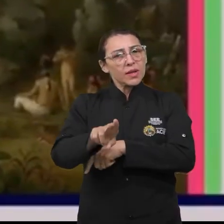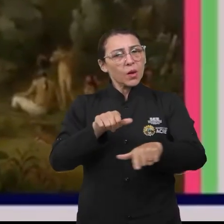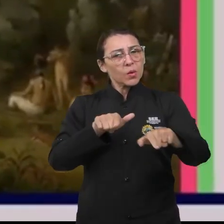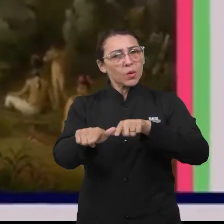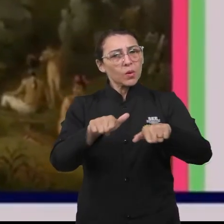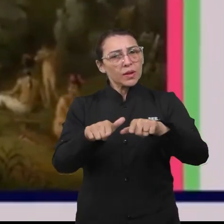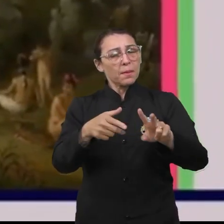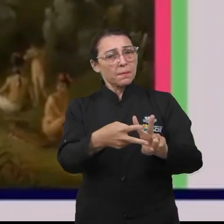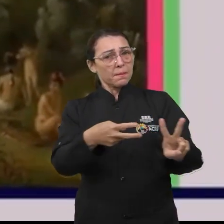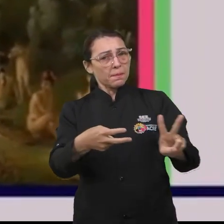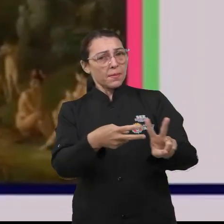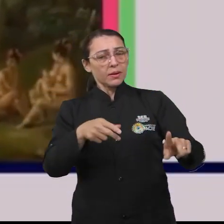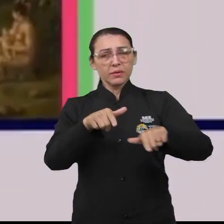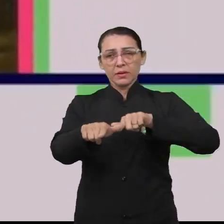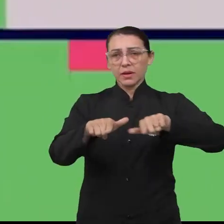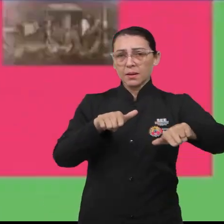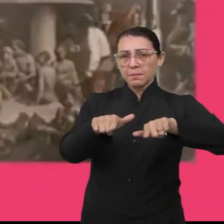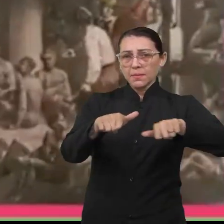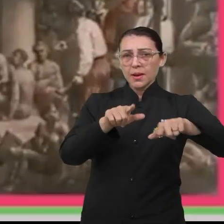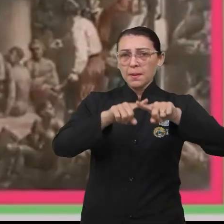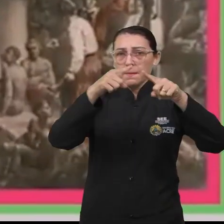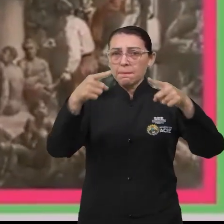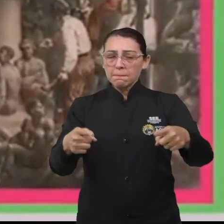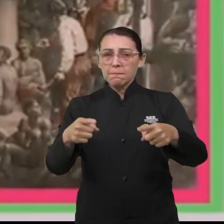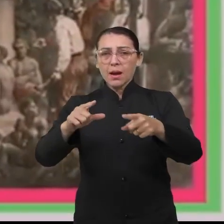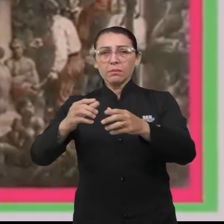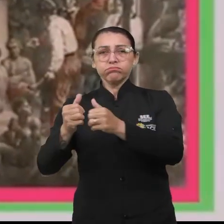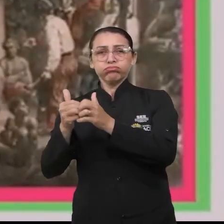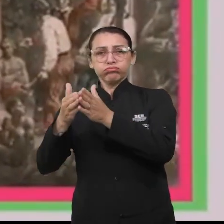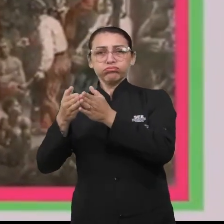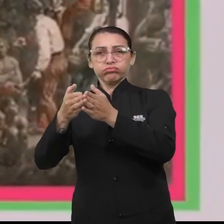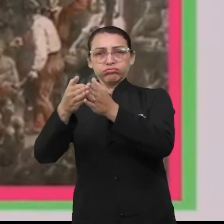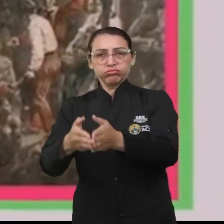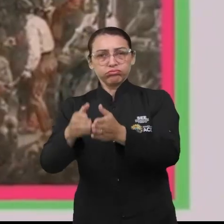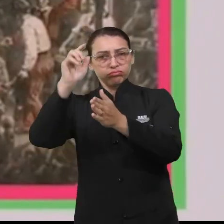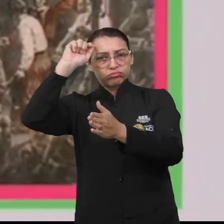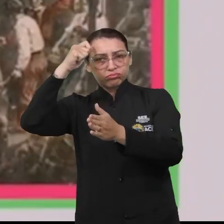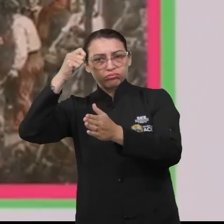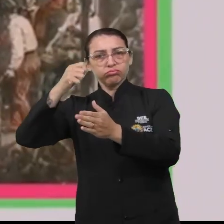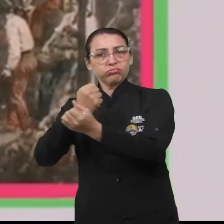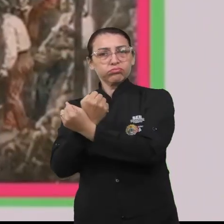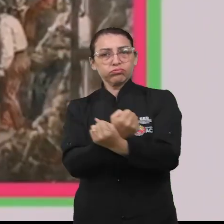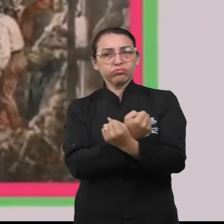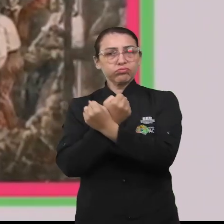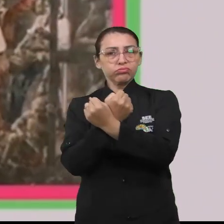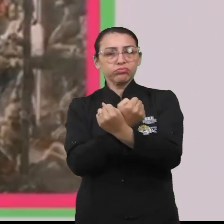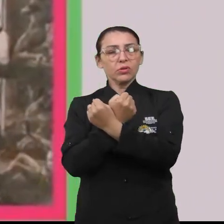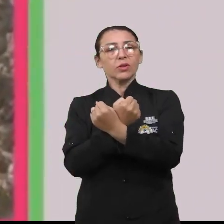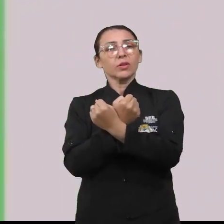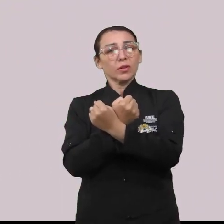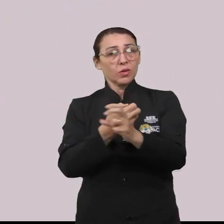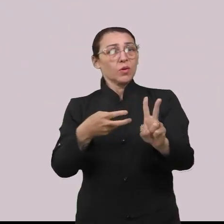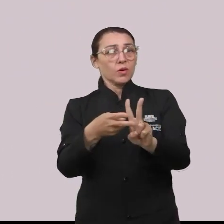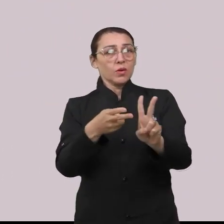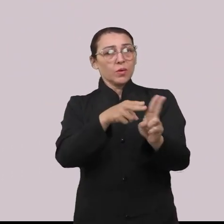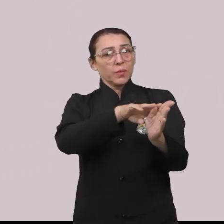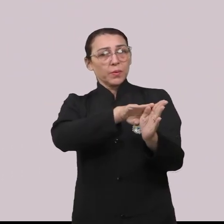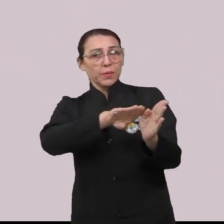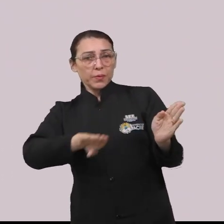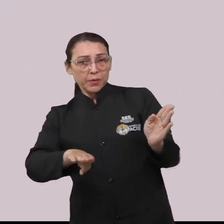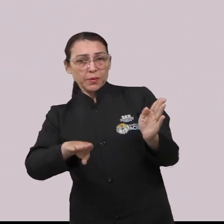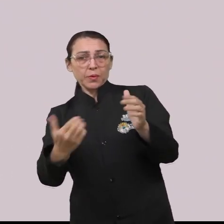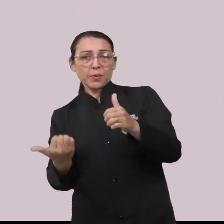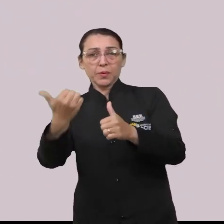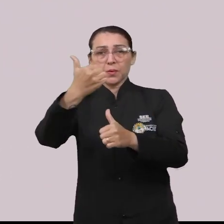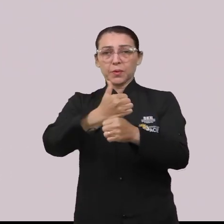obra nativa para o trabalho, mas com o tráfico negreiro se tornando um empreendimento atrativo, os indígenas foram